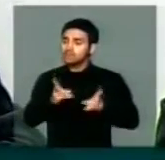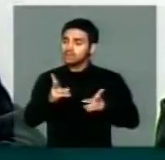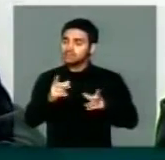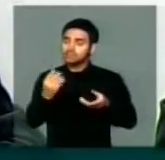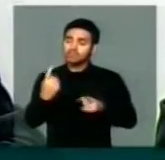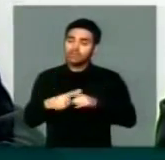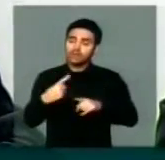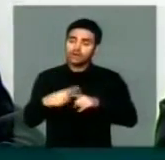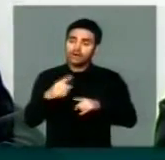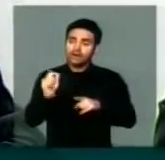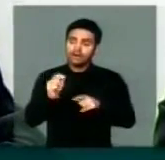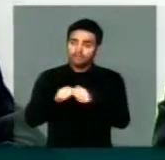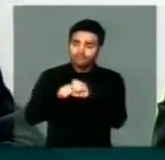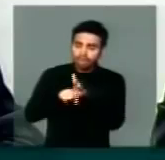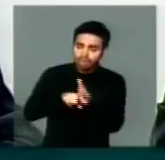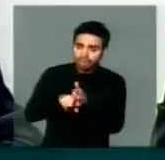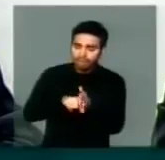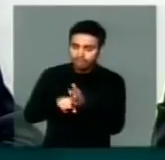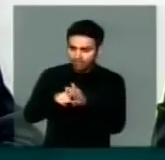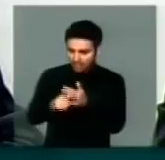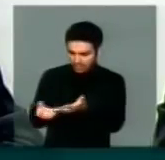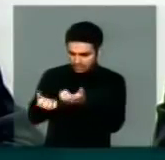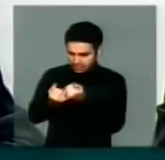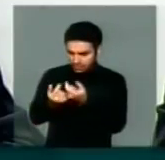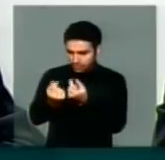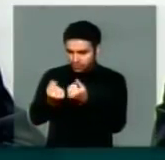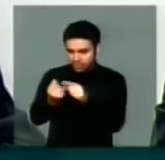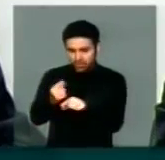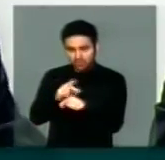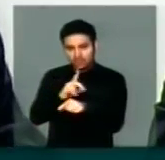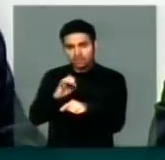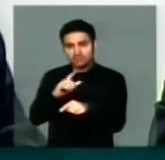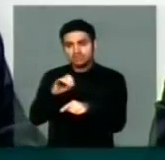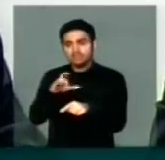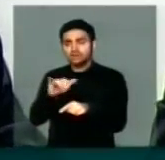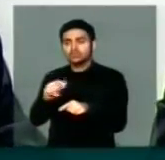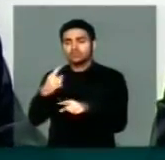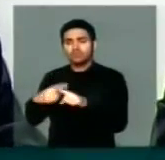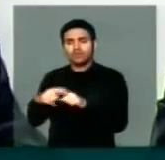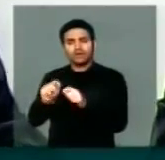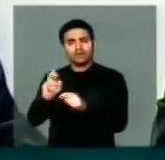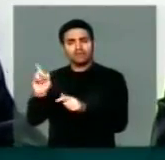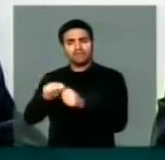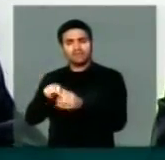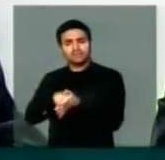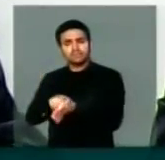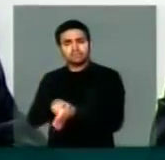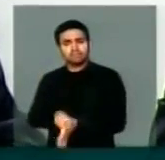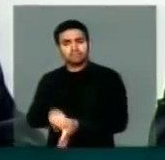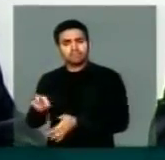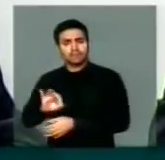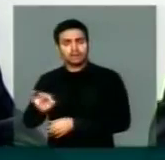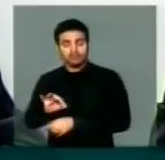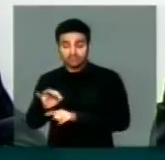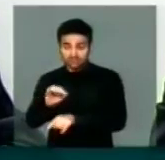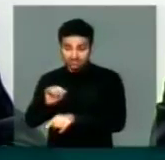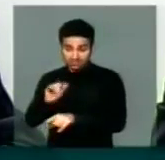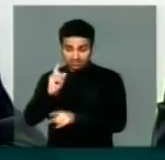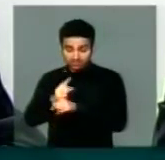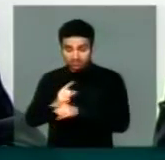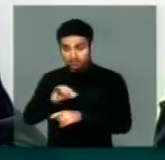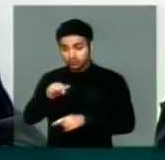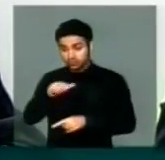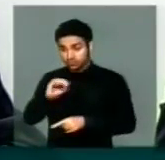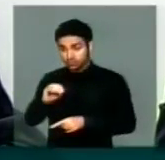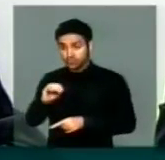doações oficiais recebidas pelo senador Delcídio Amaral. Porque se ele tivesse pesquisado, ele iria encontrar doação do senhor Júlio